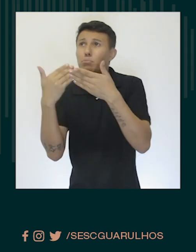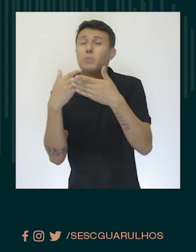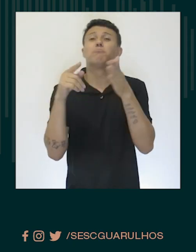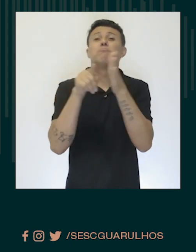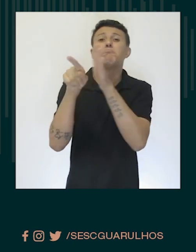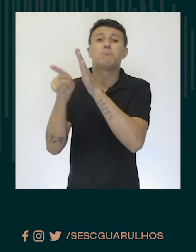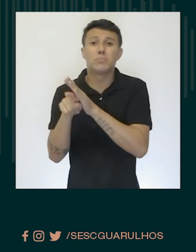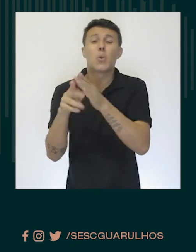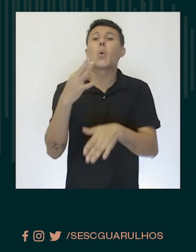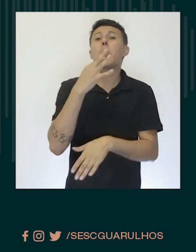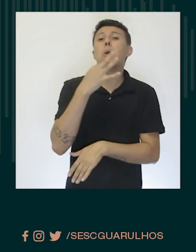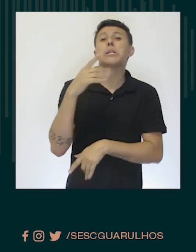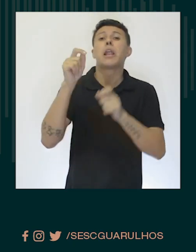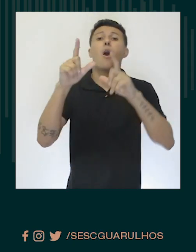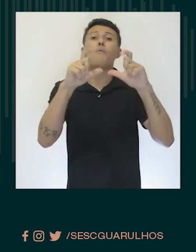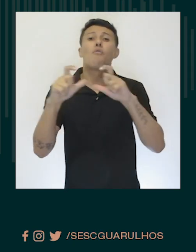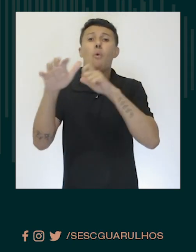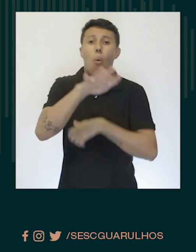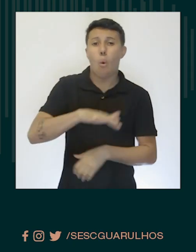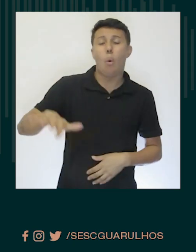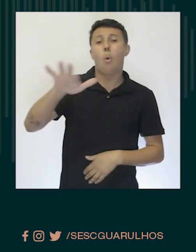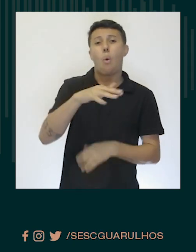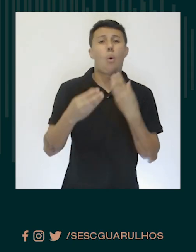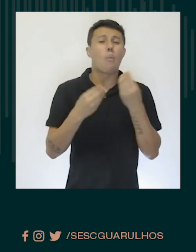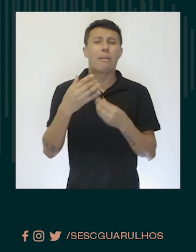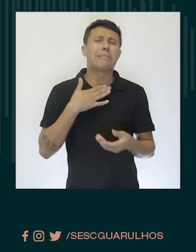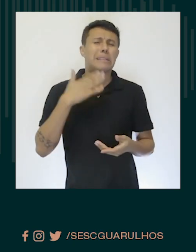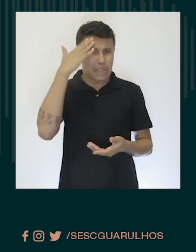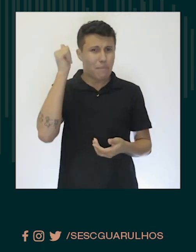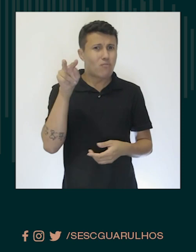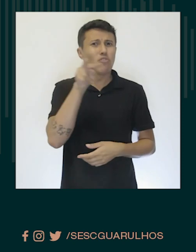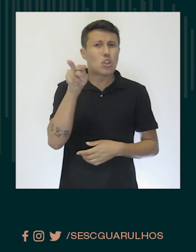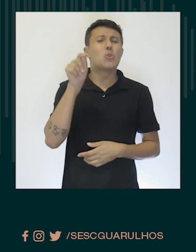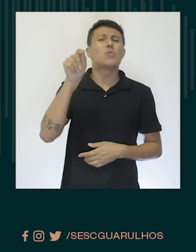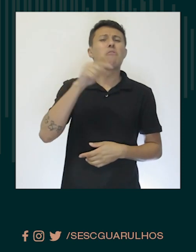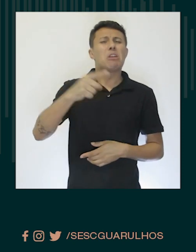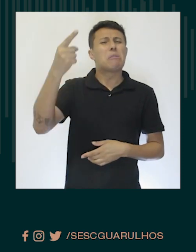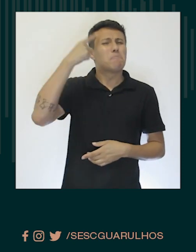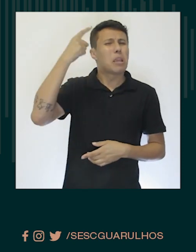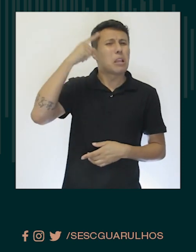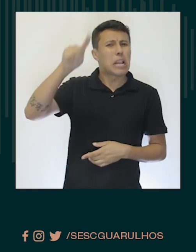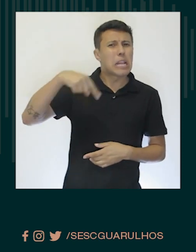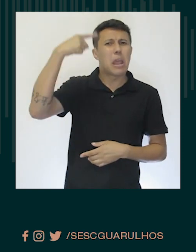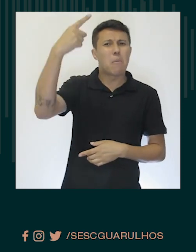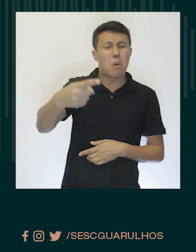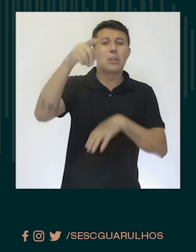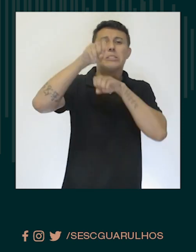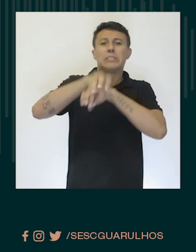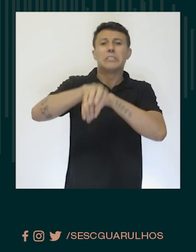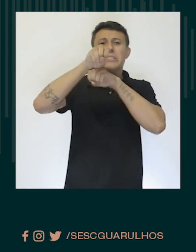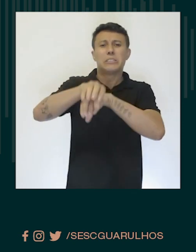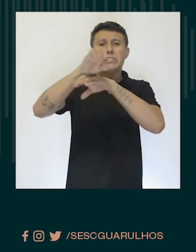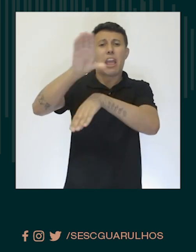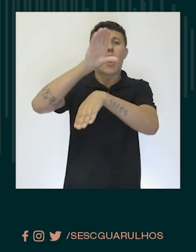se enturmar, né? E eu também gostaria de saber se vocês pensam em ministrar algum curso, já deram algum curso